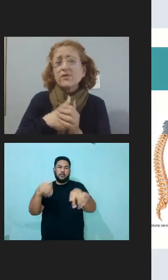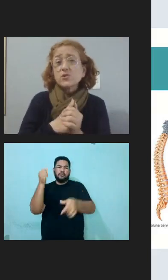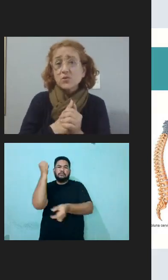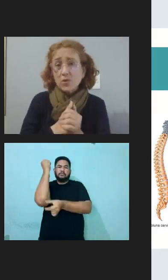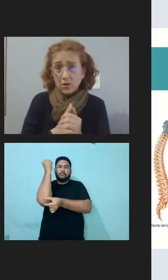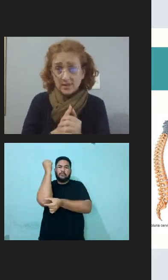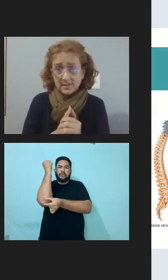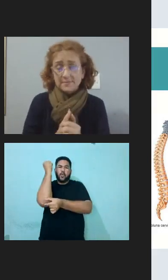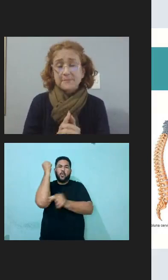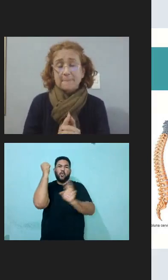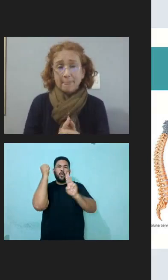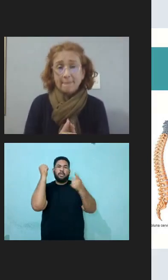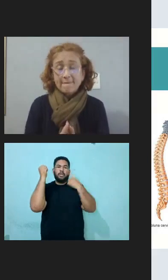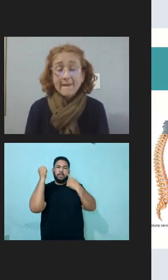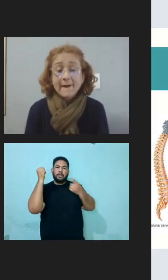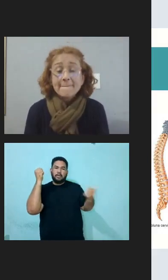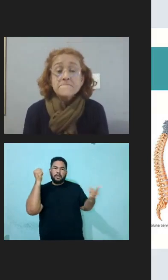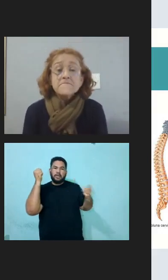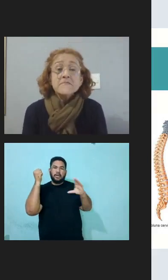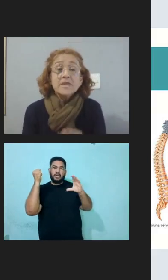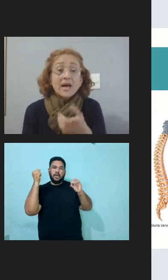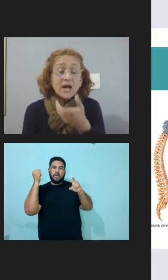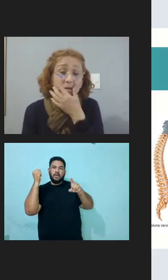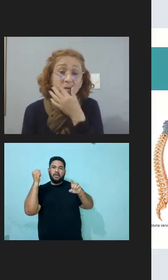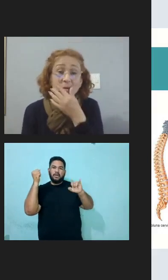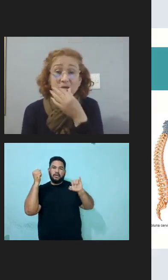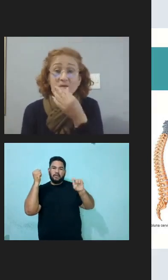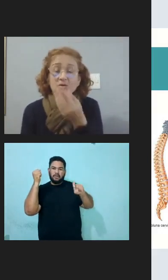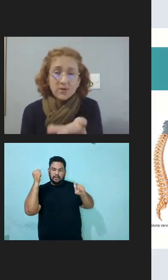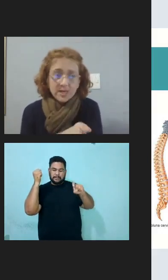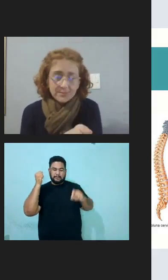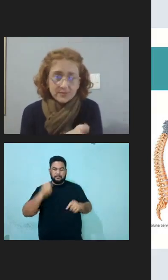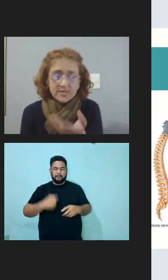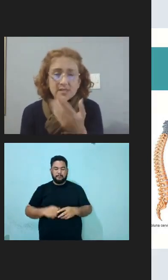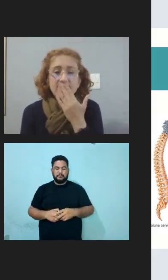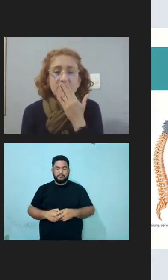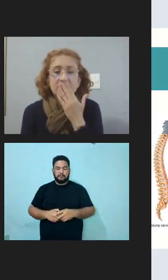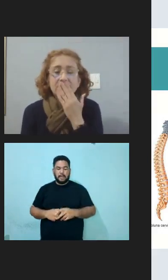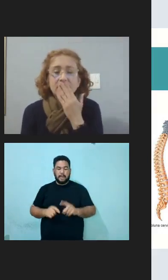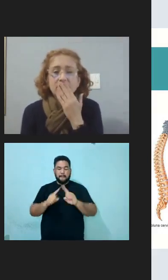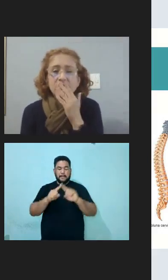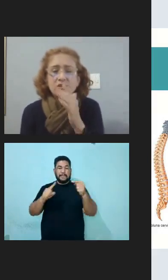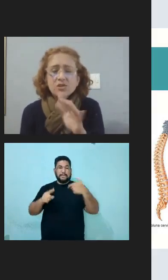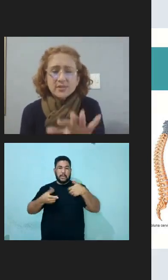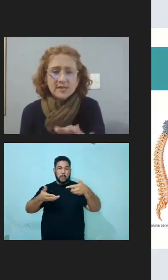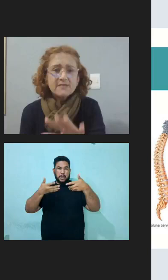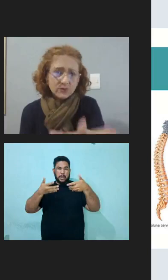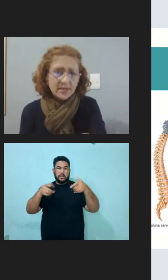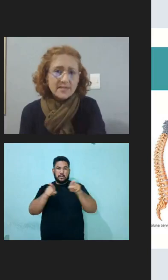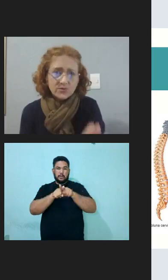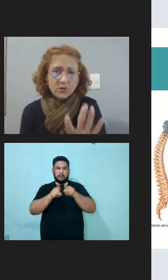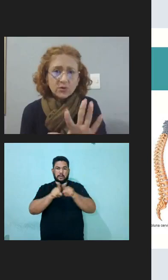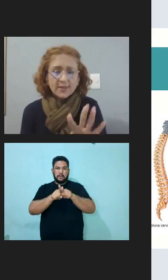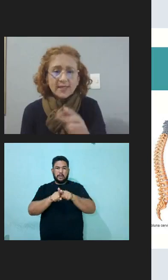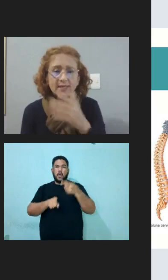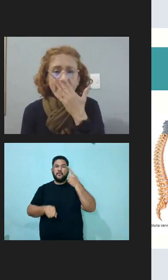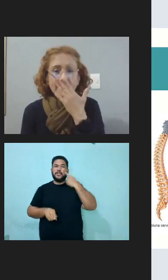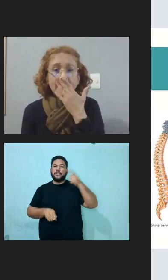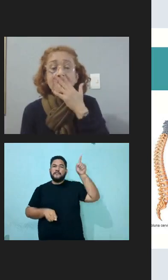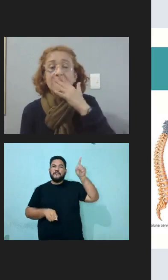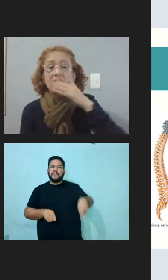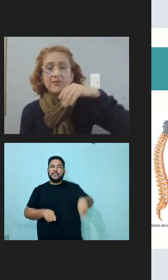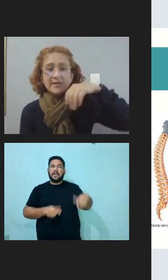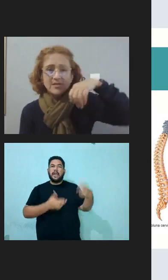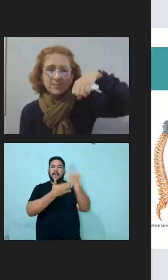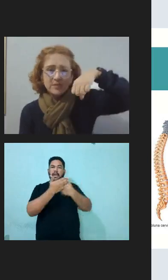que é o famoso cóccix, tá? Agora, uma coisa que eu quero colocar para vocês conseguem ver o desenho que eu coloquei aqui,